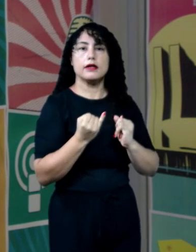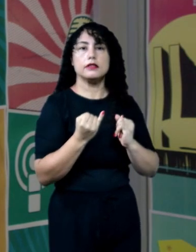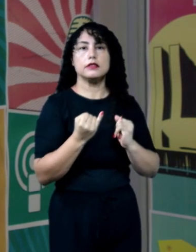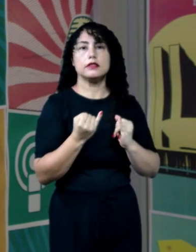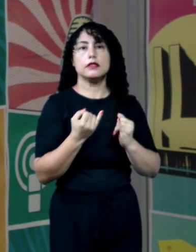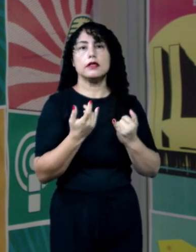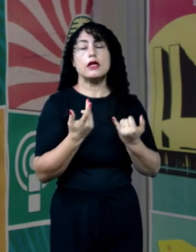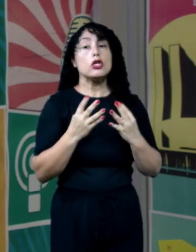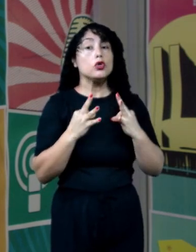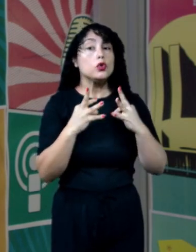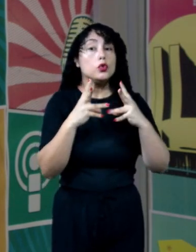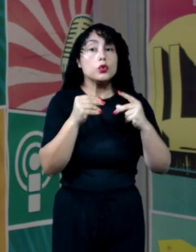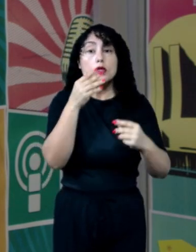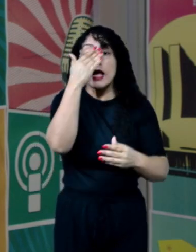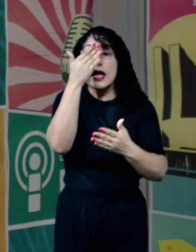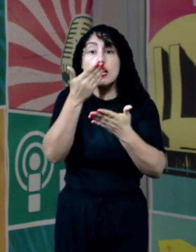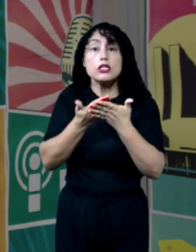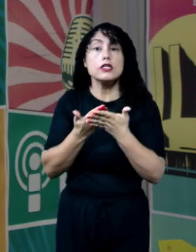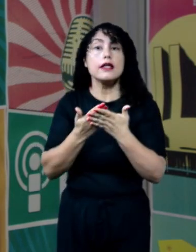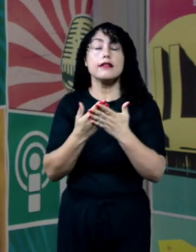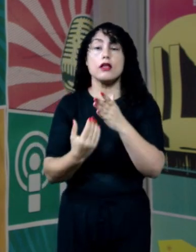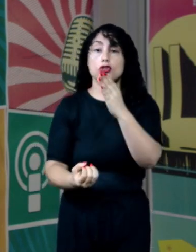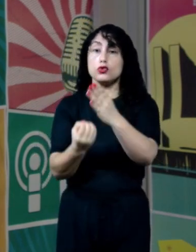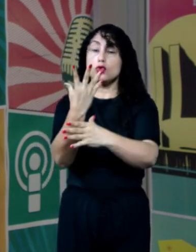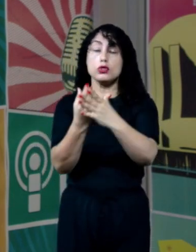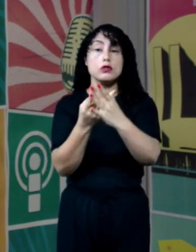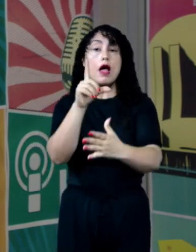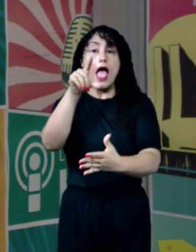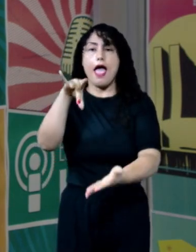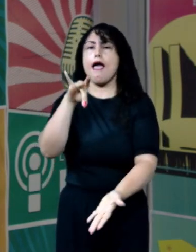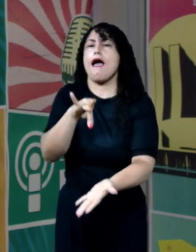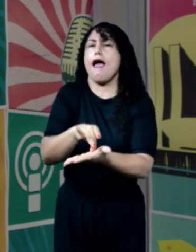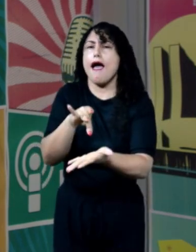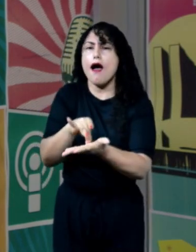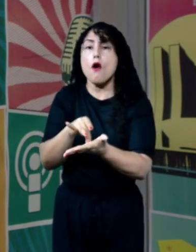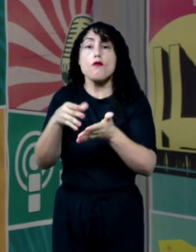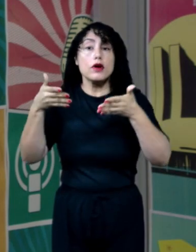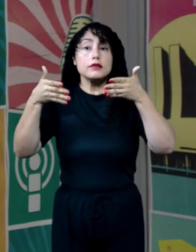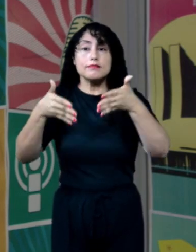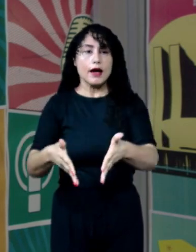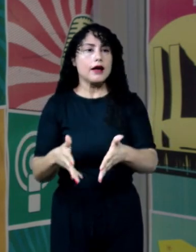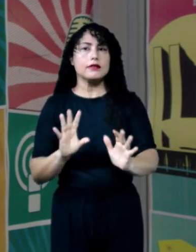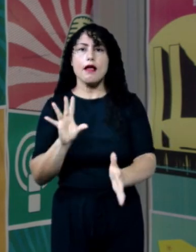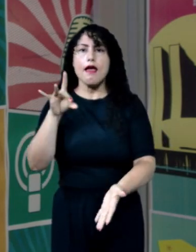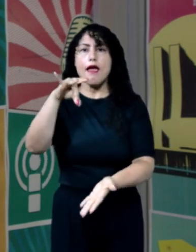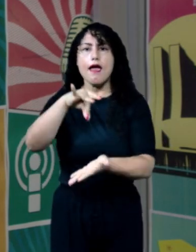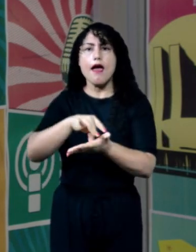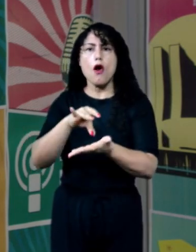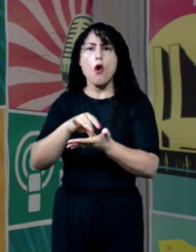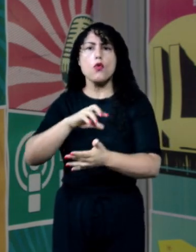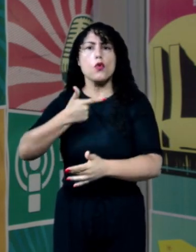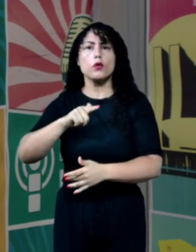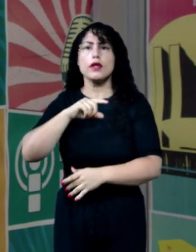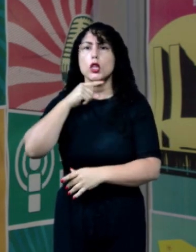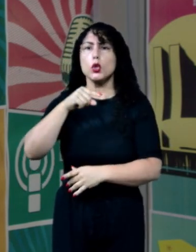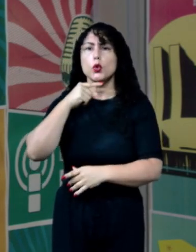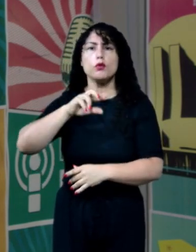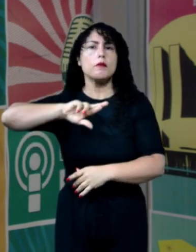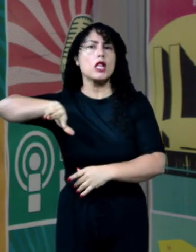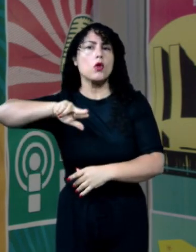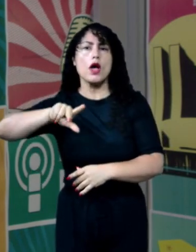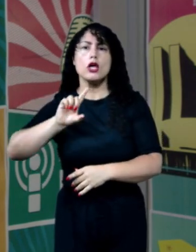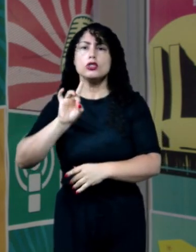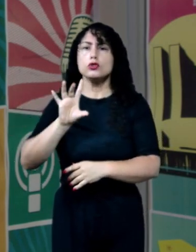acreditando que tudo aquilo ali que aparece para ela é a realidade em si. Faz parte da realidade, não há dúvidas, mas não é só aquilo.